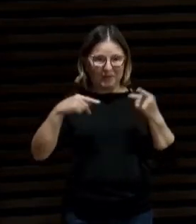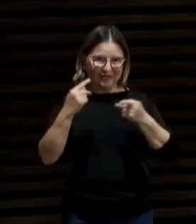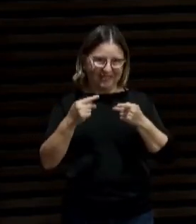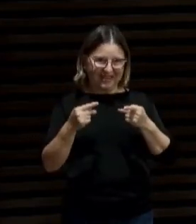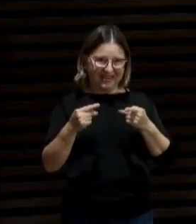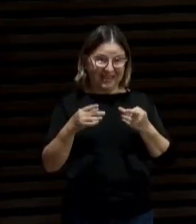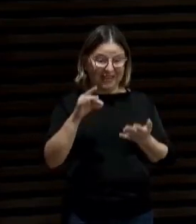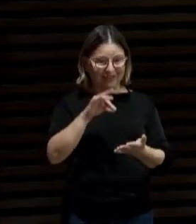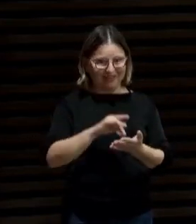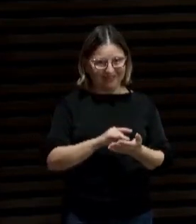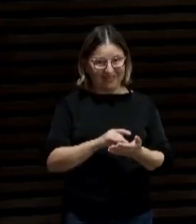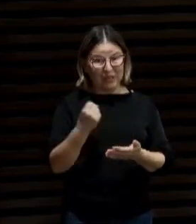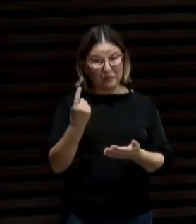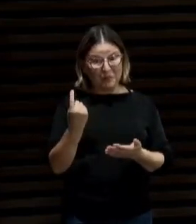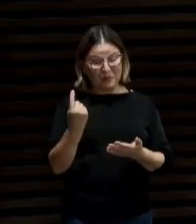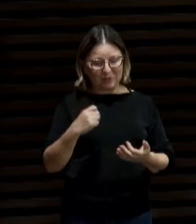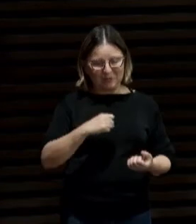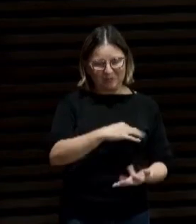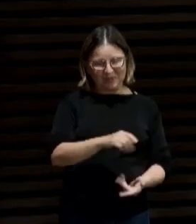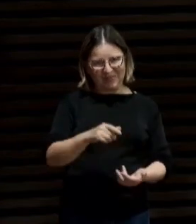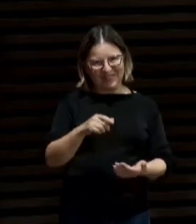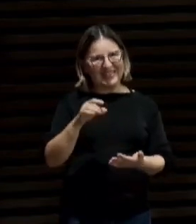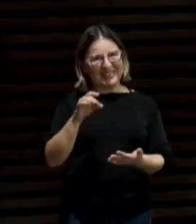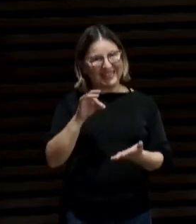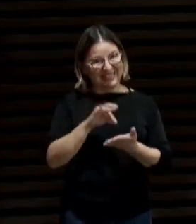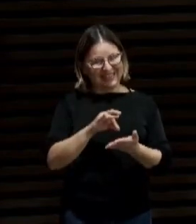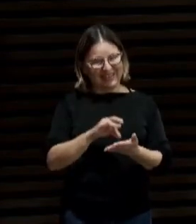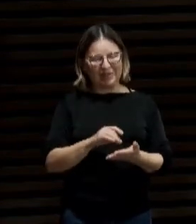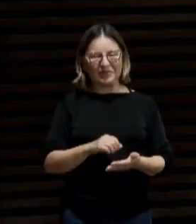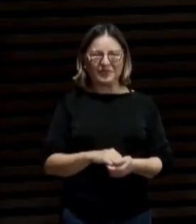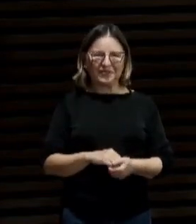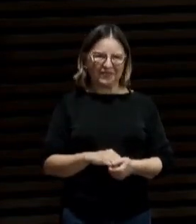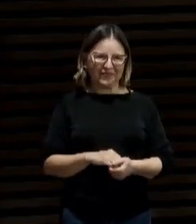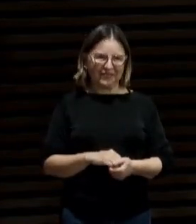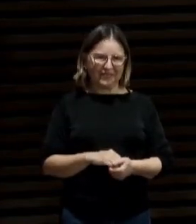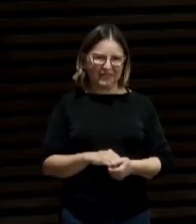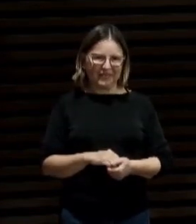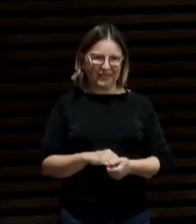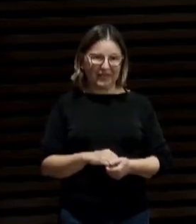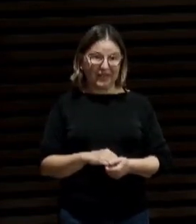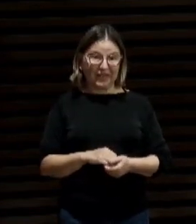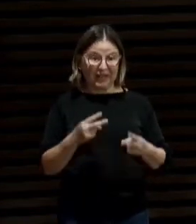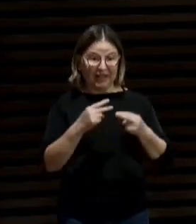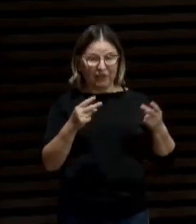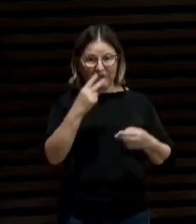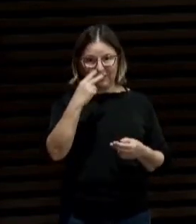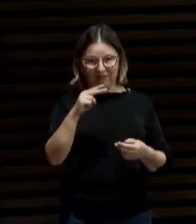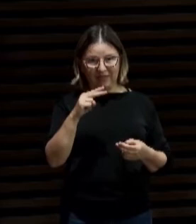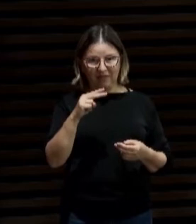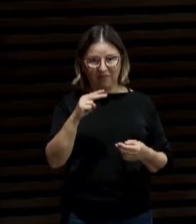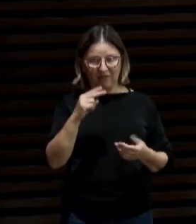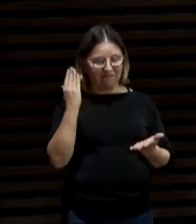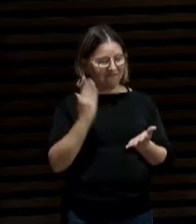Não atentando nós nas coisas que se veem, mas nas que se não veem. Porque as que se veem são temporais, as que se não veem